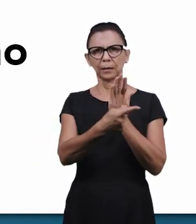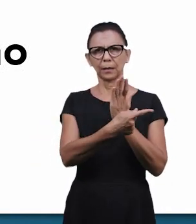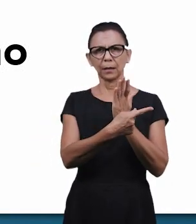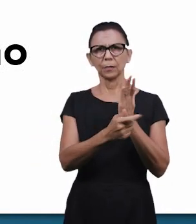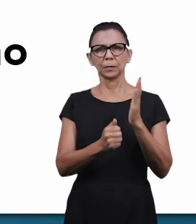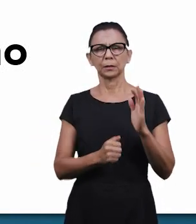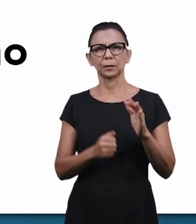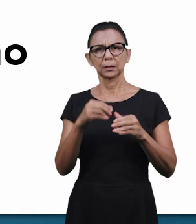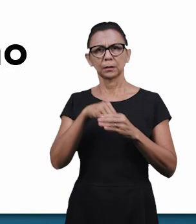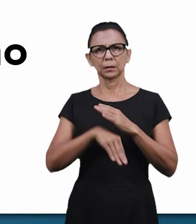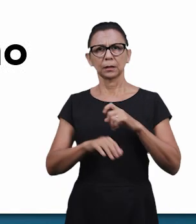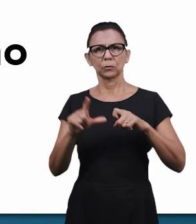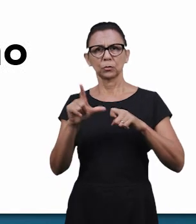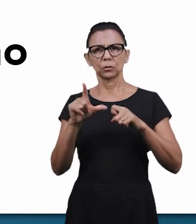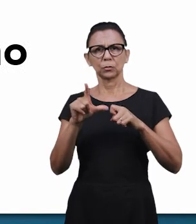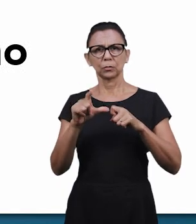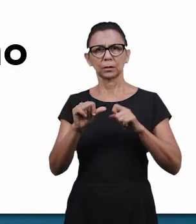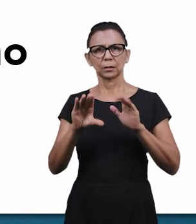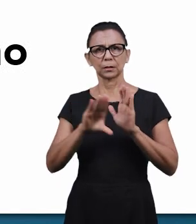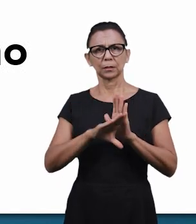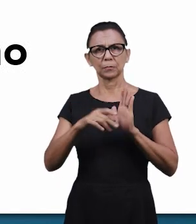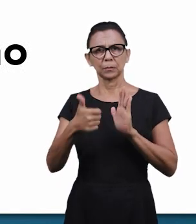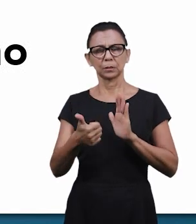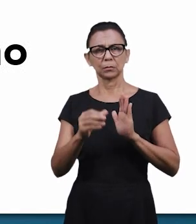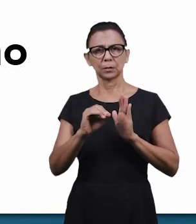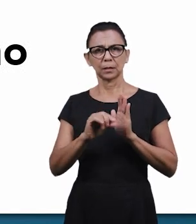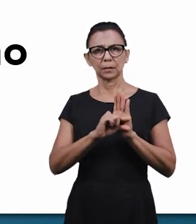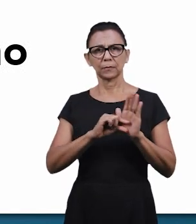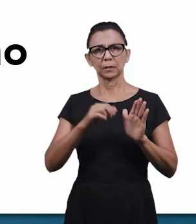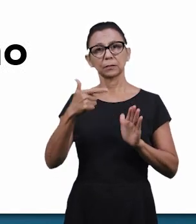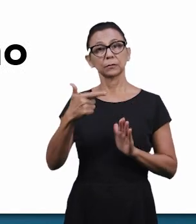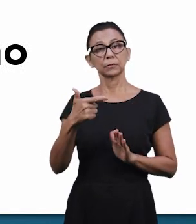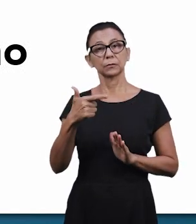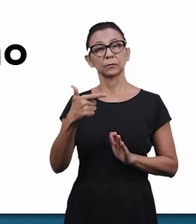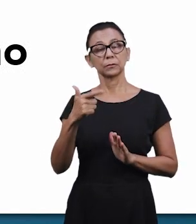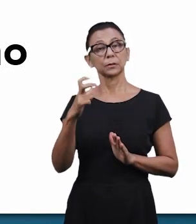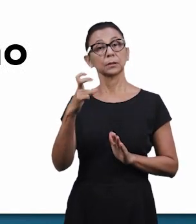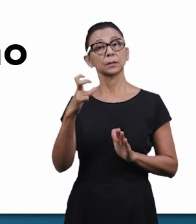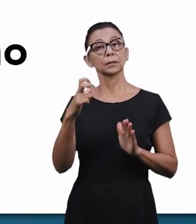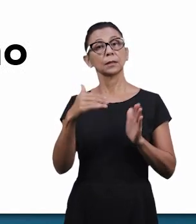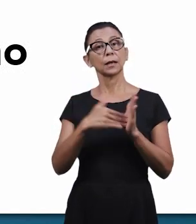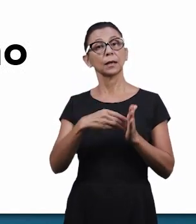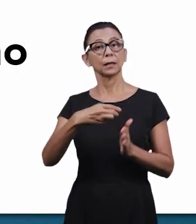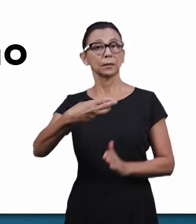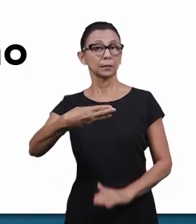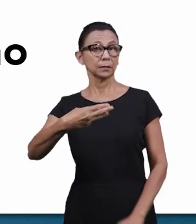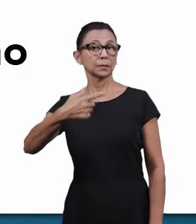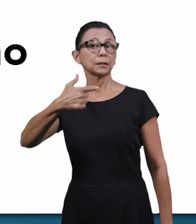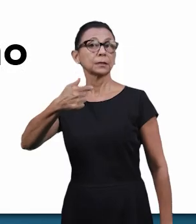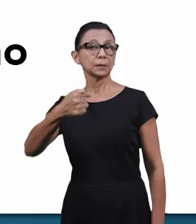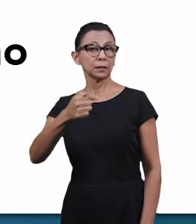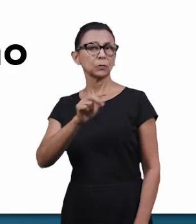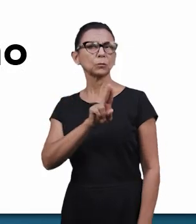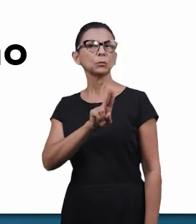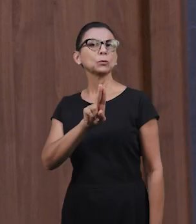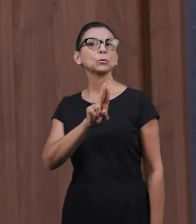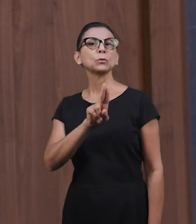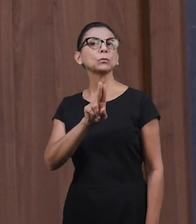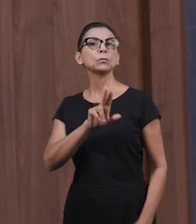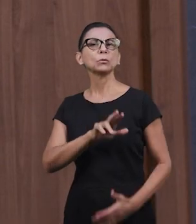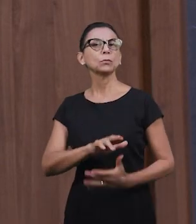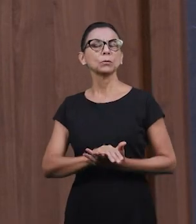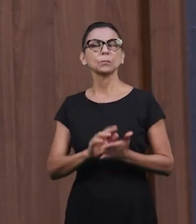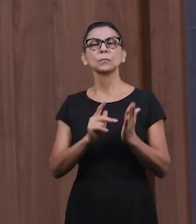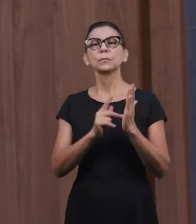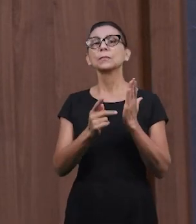no texto do Evangelho de Lucas, capítulo 10, versos 25 a 37? E o